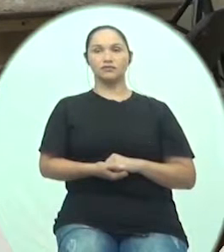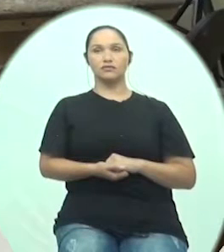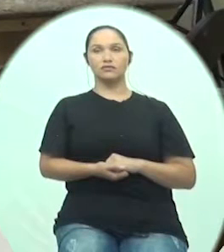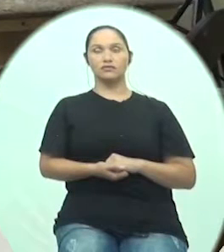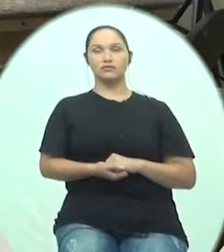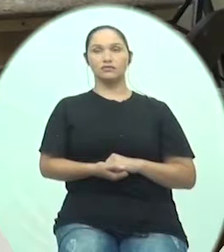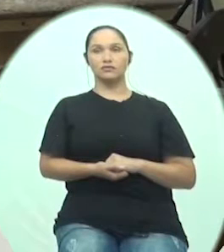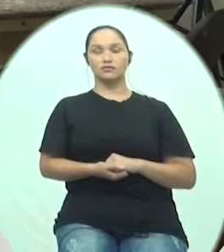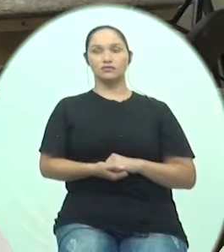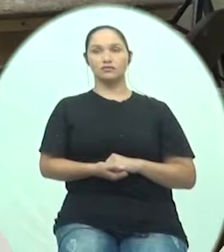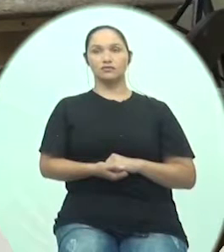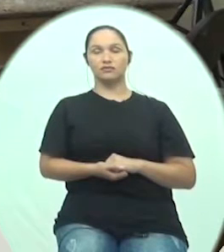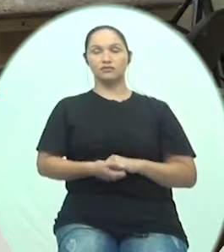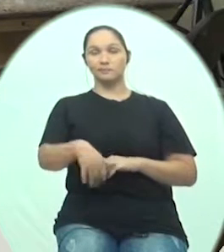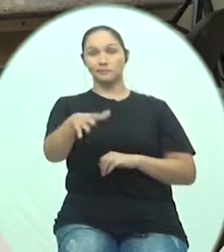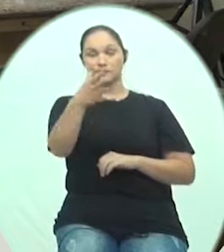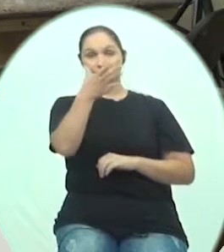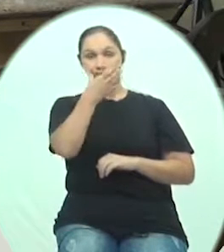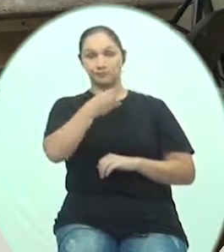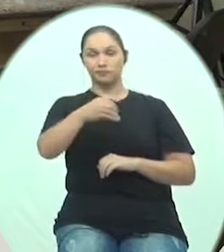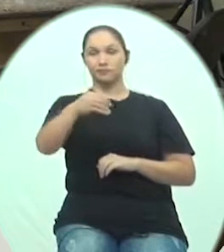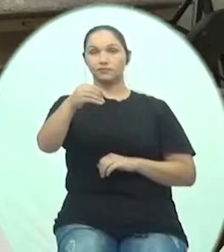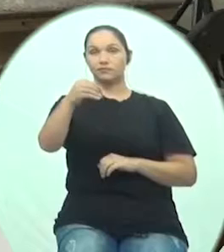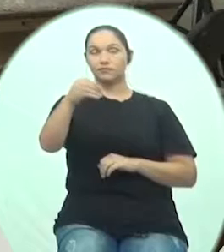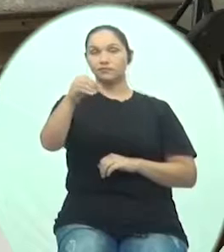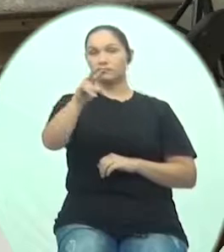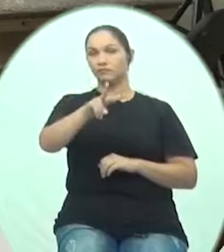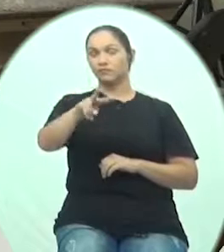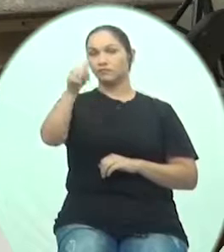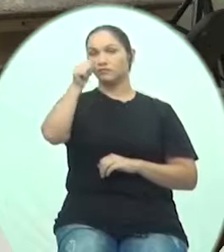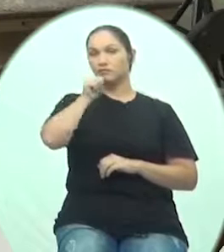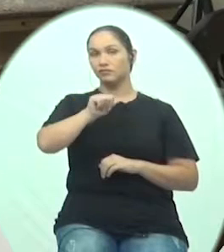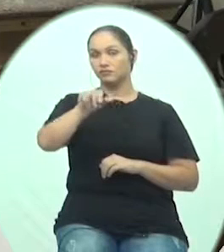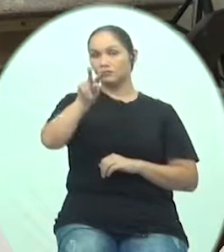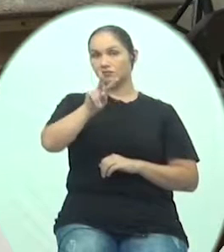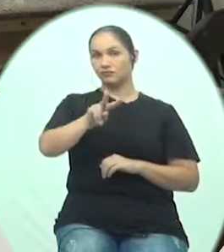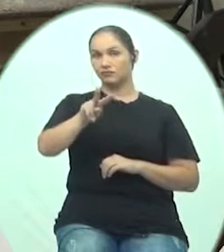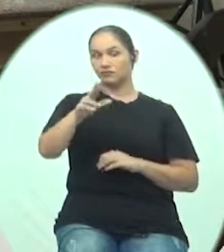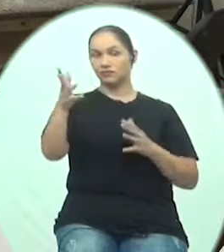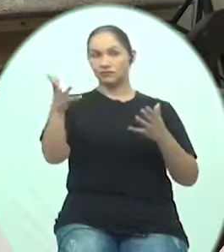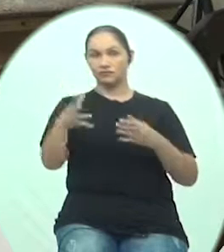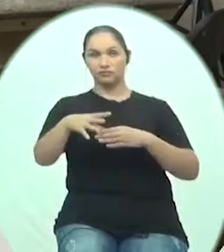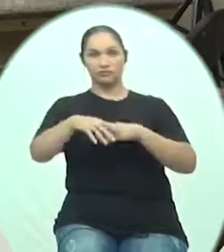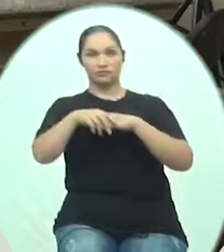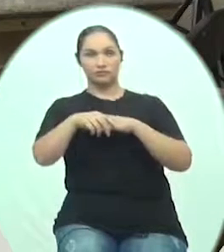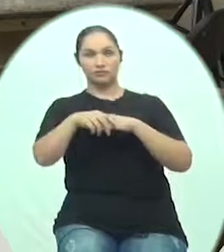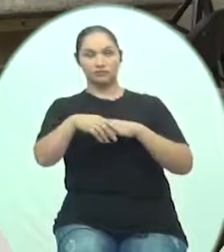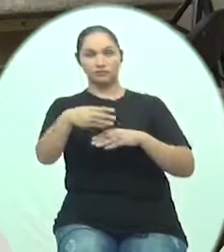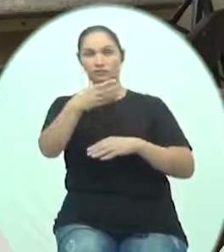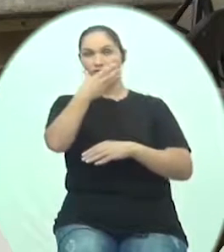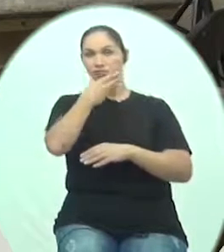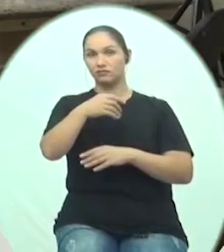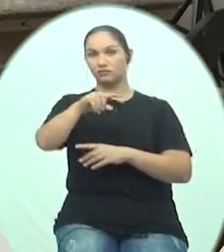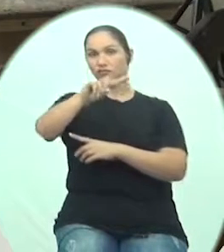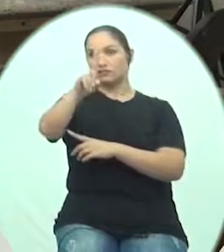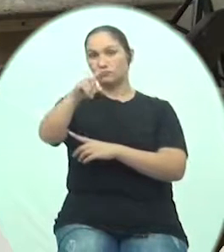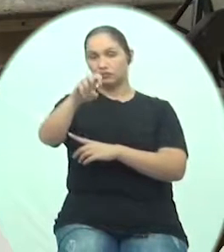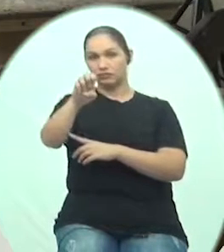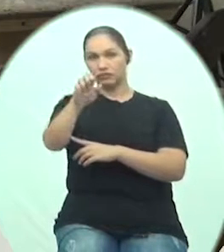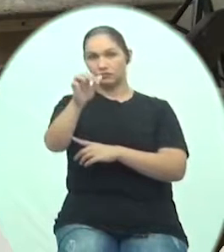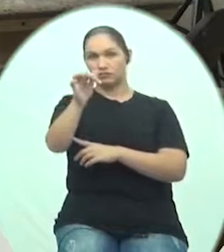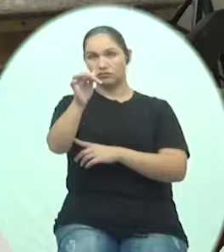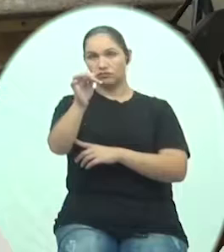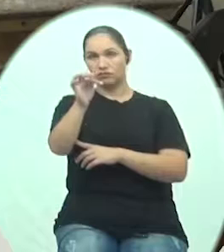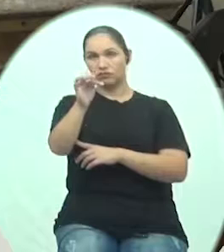minutos bom senhores vereadores e vereadoras cumprimentar o sefir ge em nome do seu